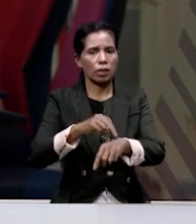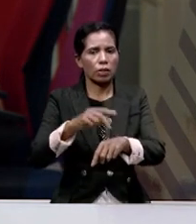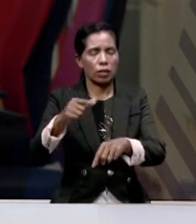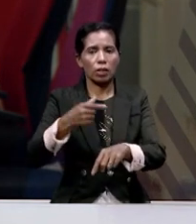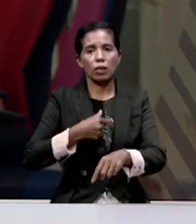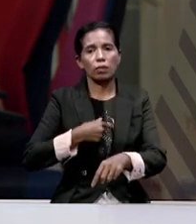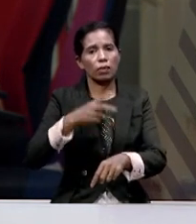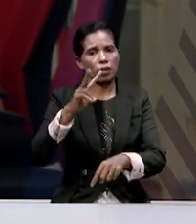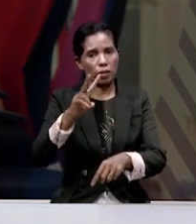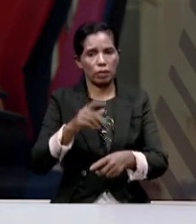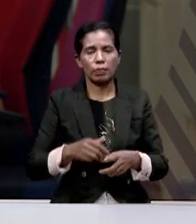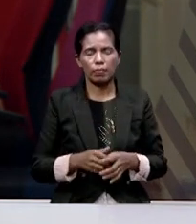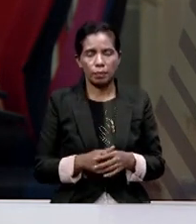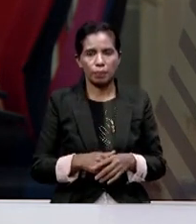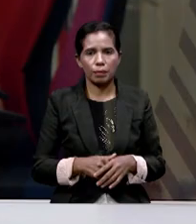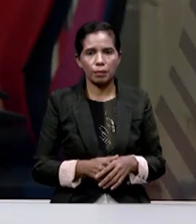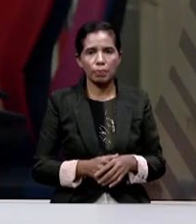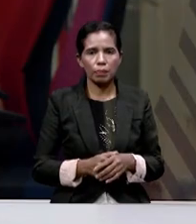Valadares.